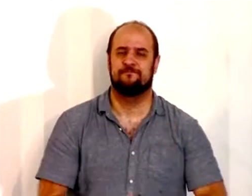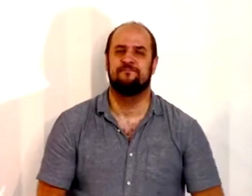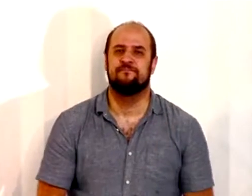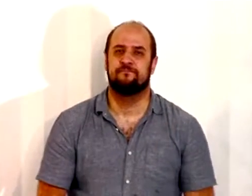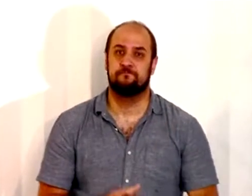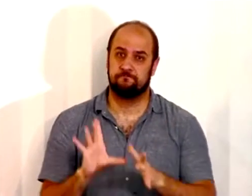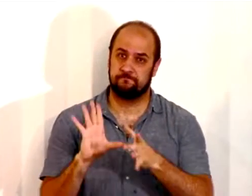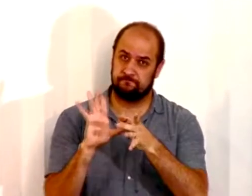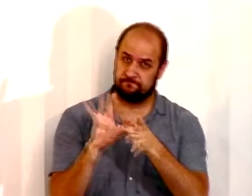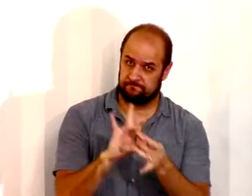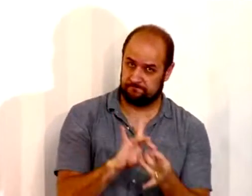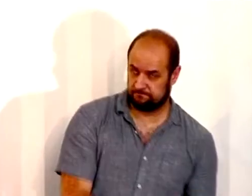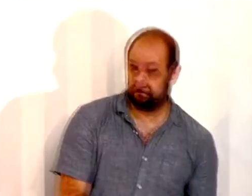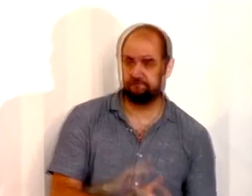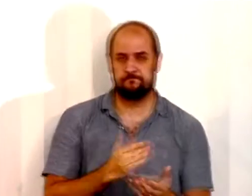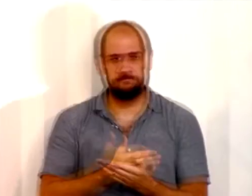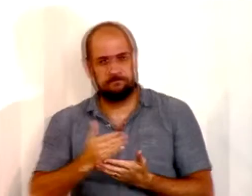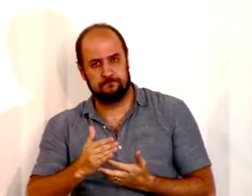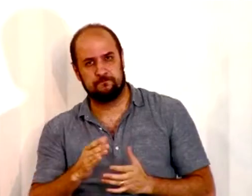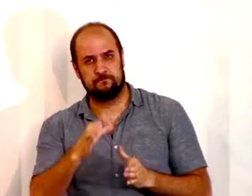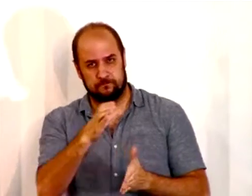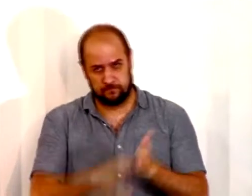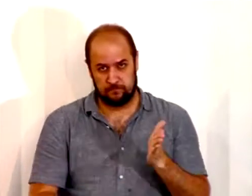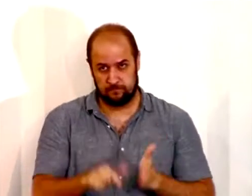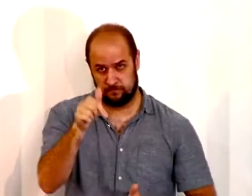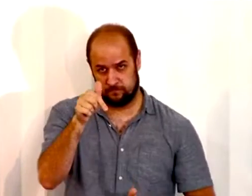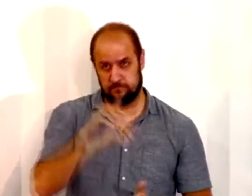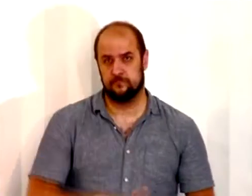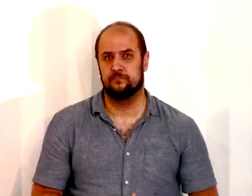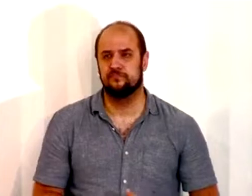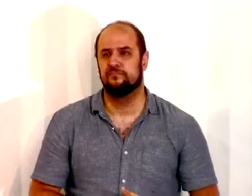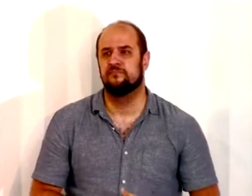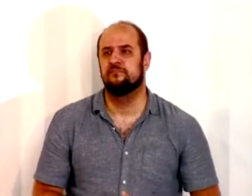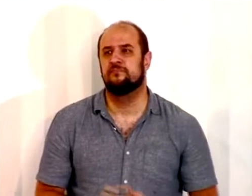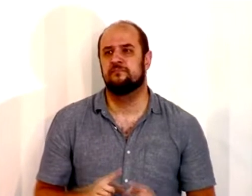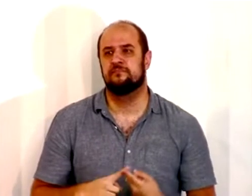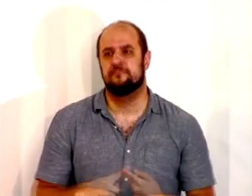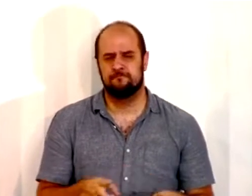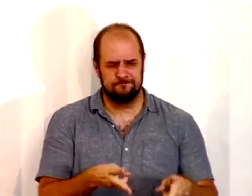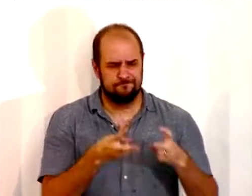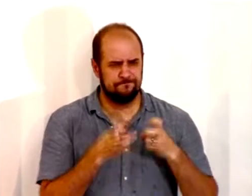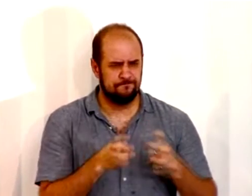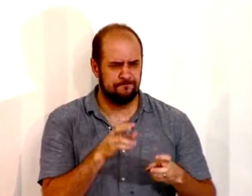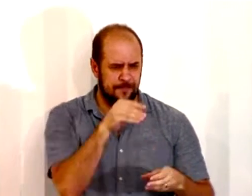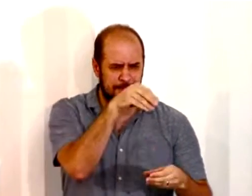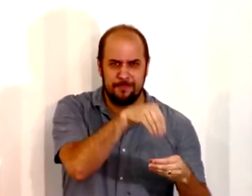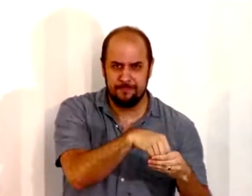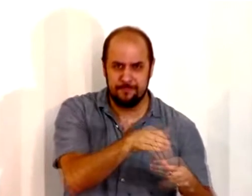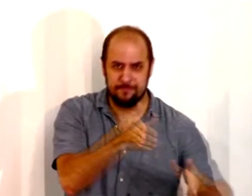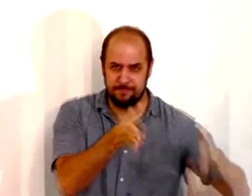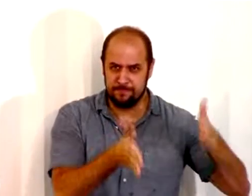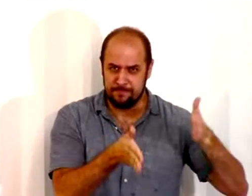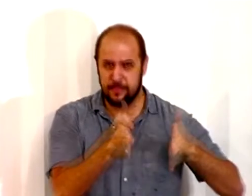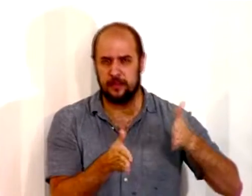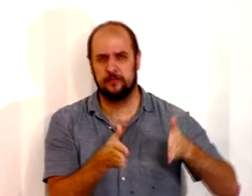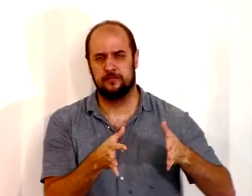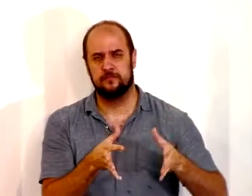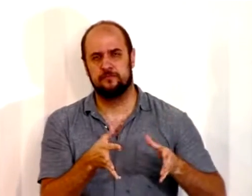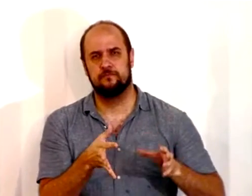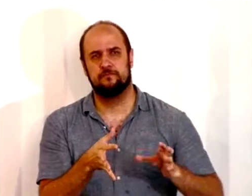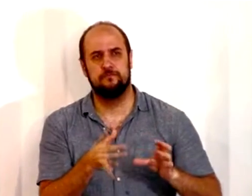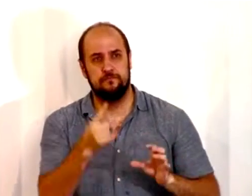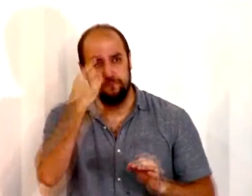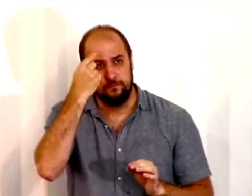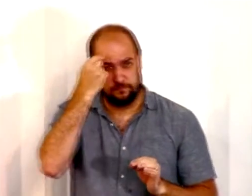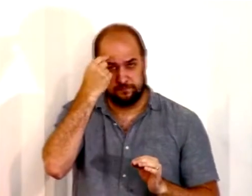contexto dessa passagem inicia no capítulo 7, mas nós vemos que aqui dentro daquela época, agora pensando a mensagem